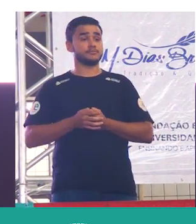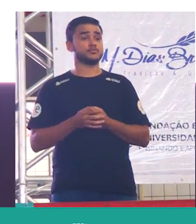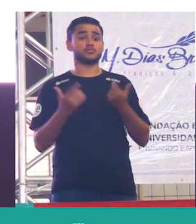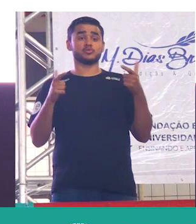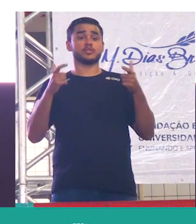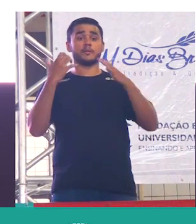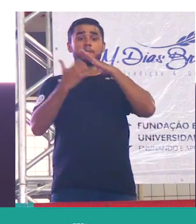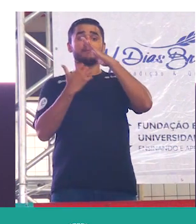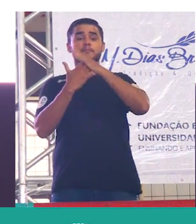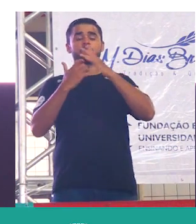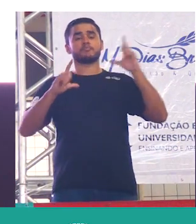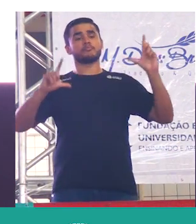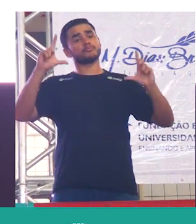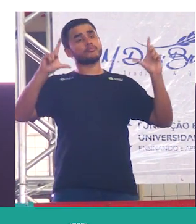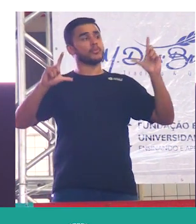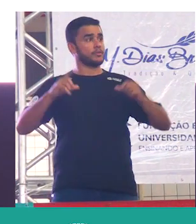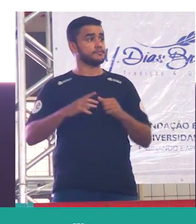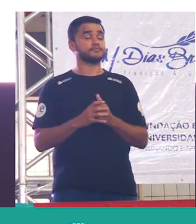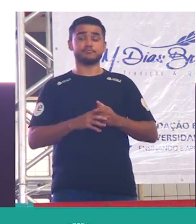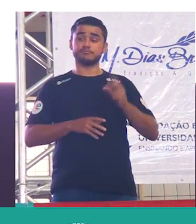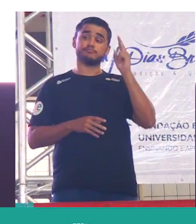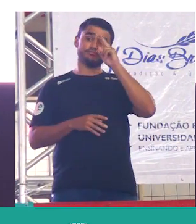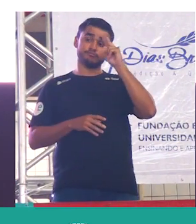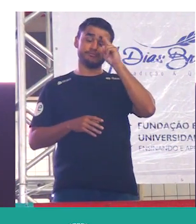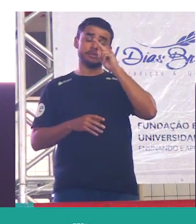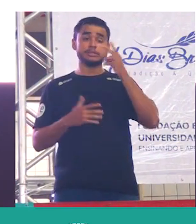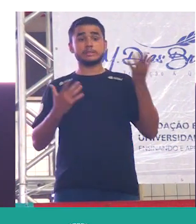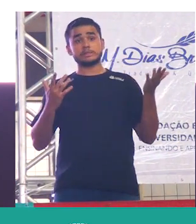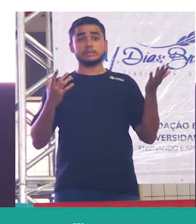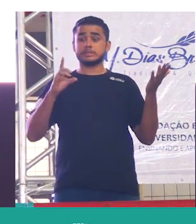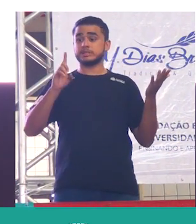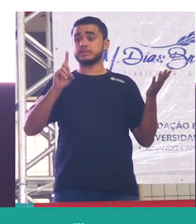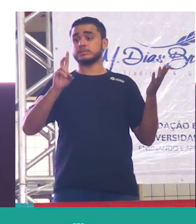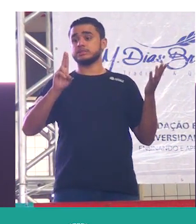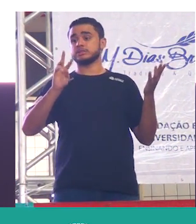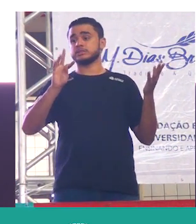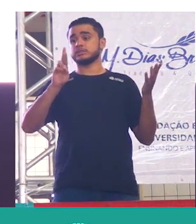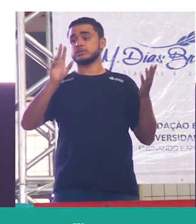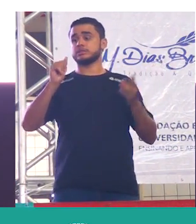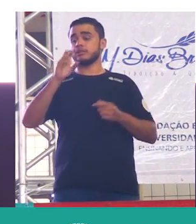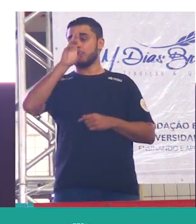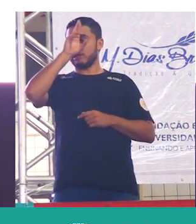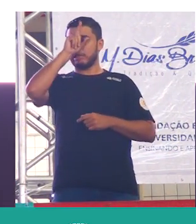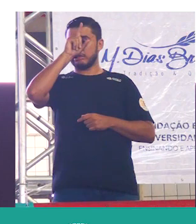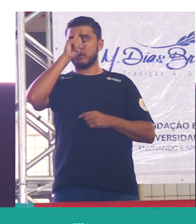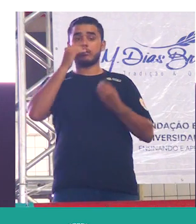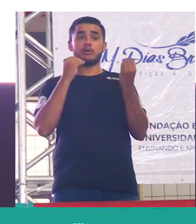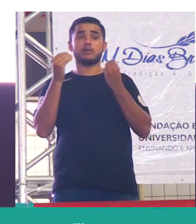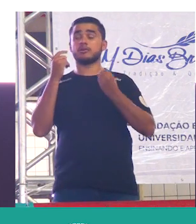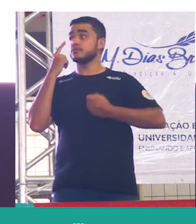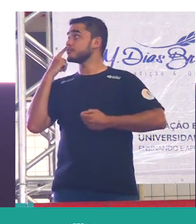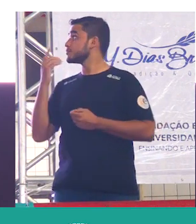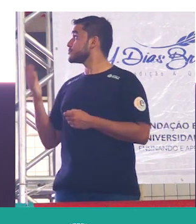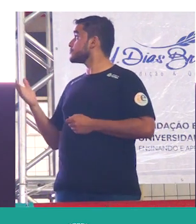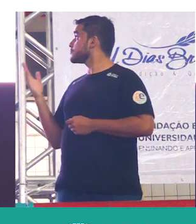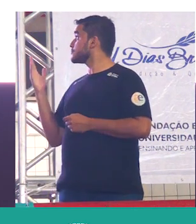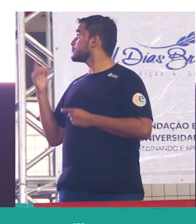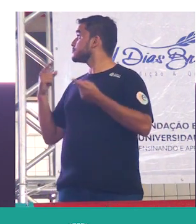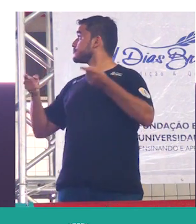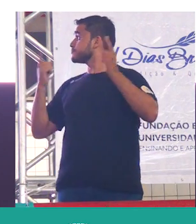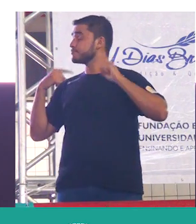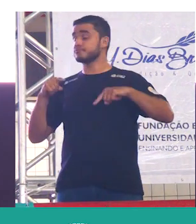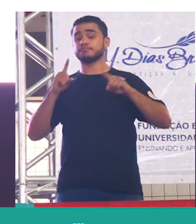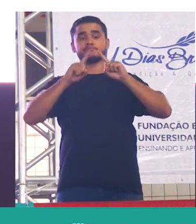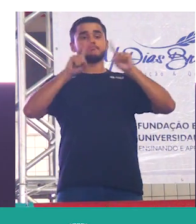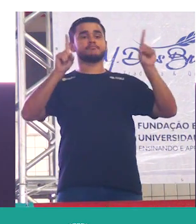desfazer as atrapalhadas que cometeu, o governo do Dutra lançou o Plano SALT, que eu gostaria